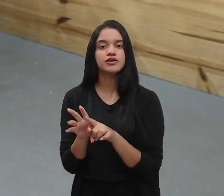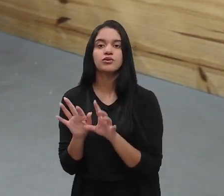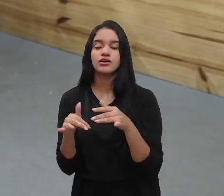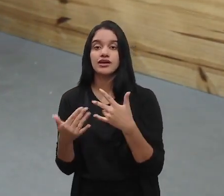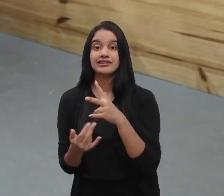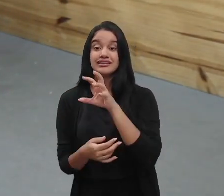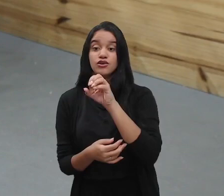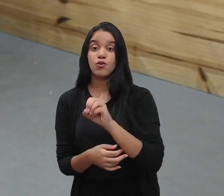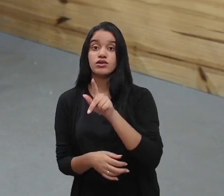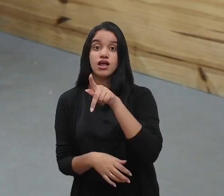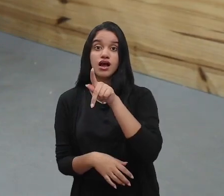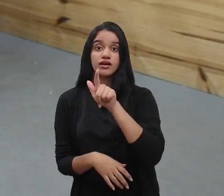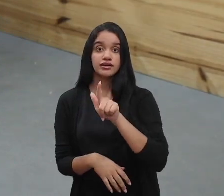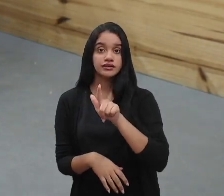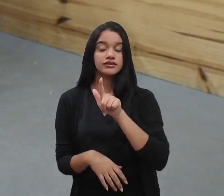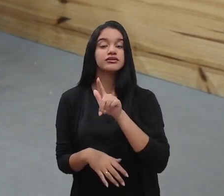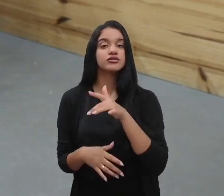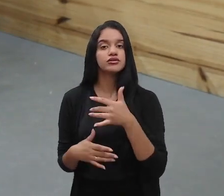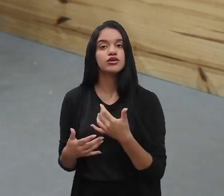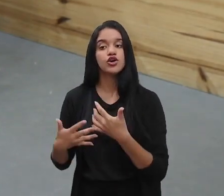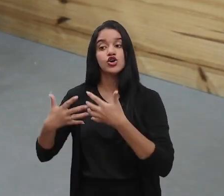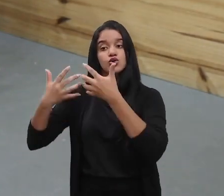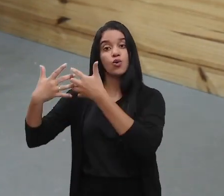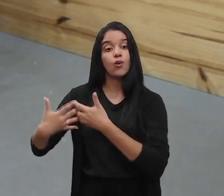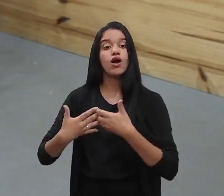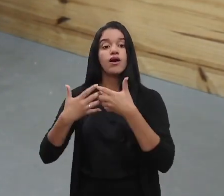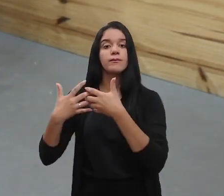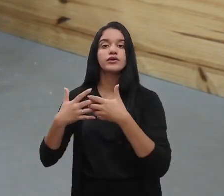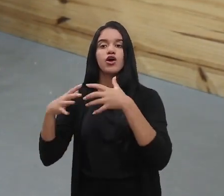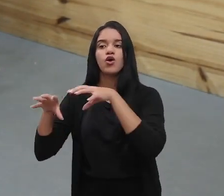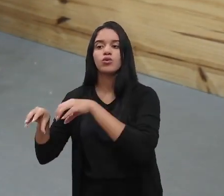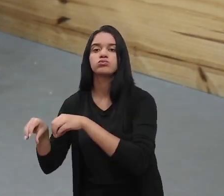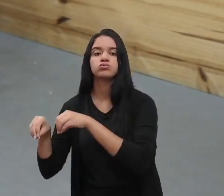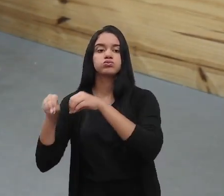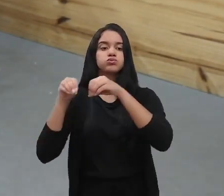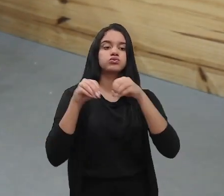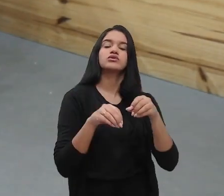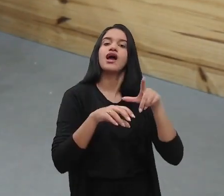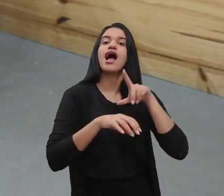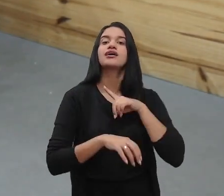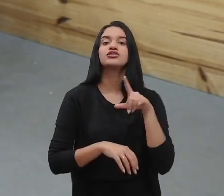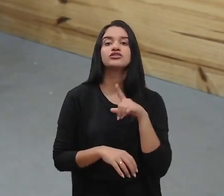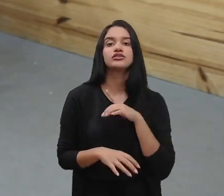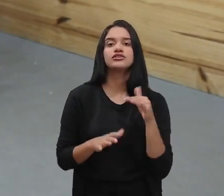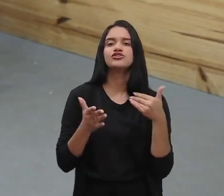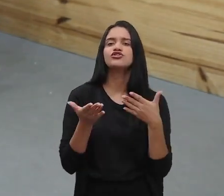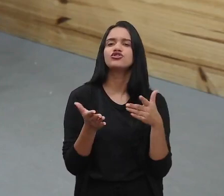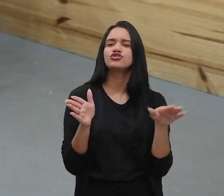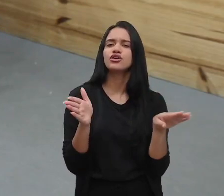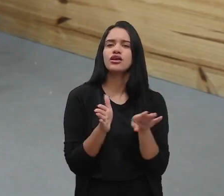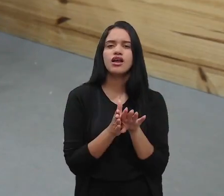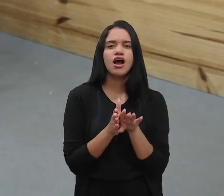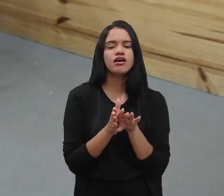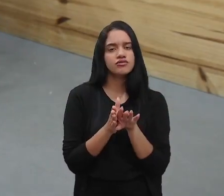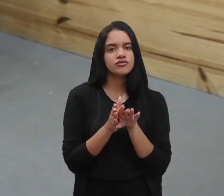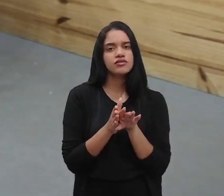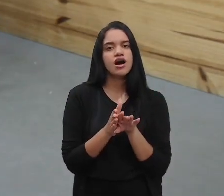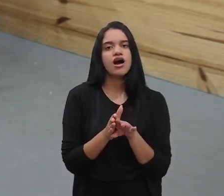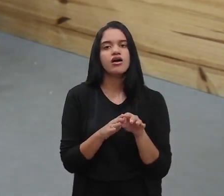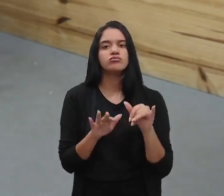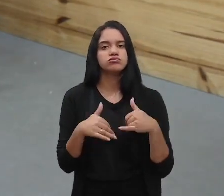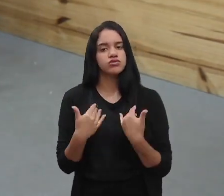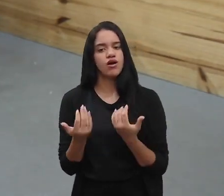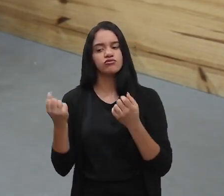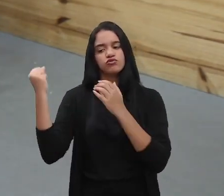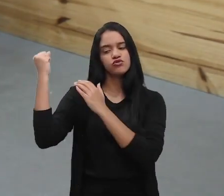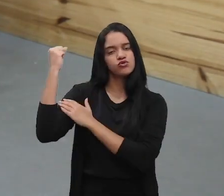o caminhão. Interessante. E aí chegava candidato para mim, robusto, forte, a dizer, não, esse aí vai passar. E chegava um magrinho, não, esse não vai passar.